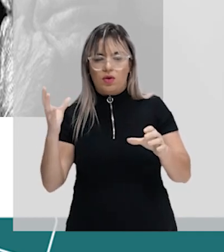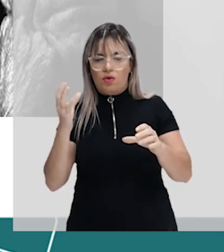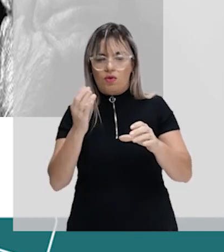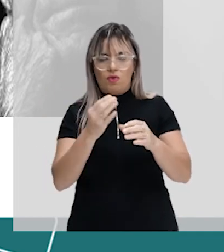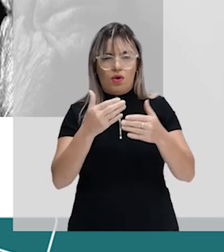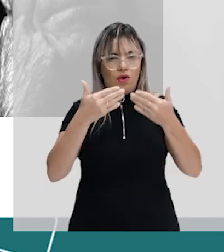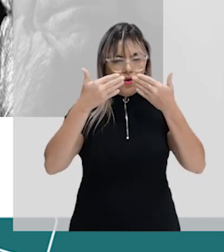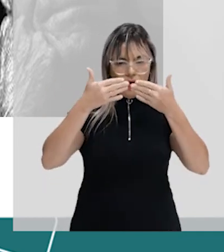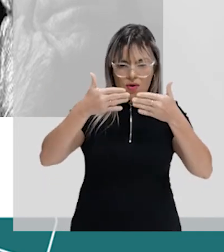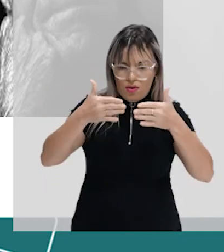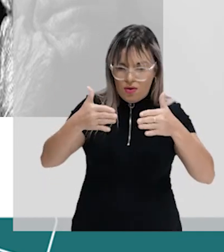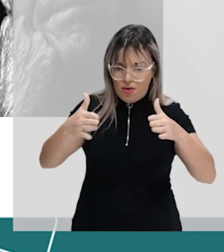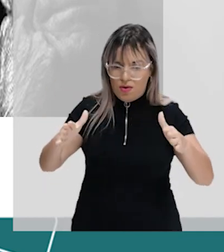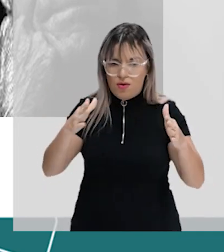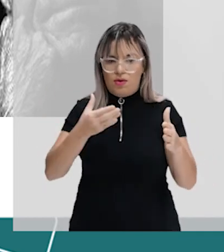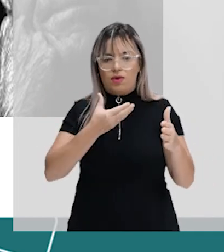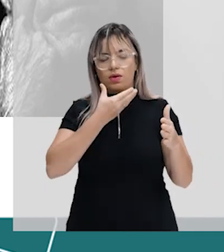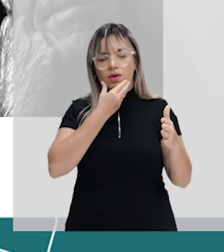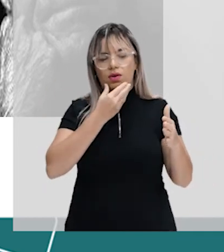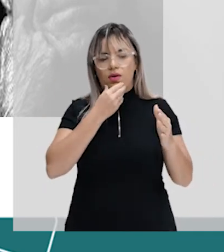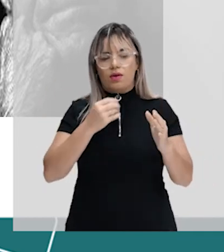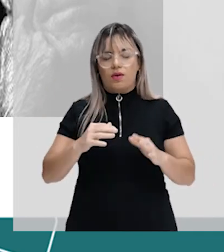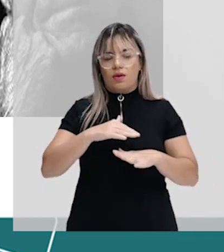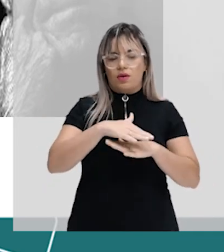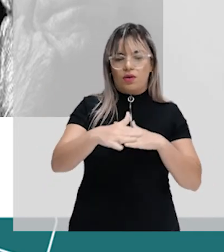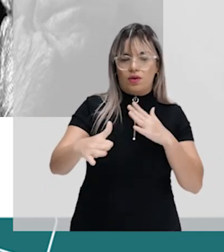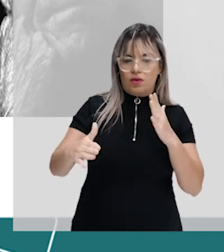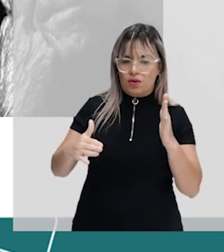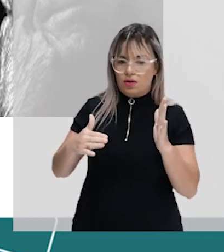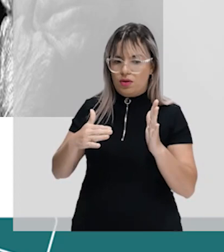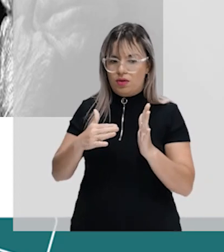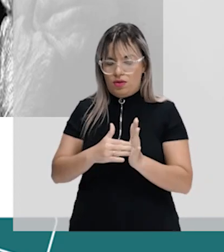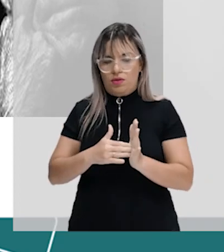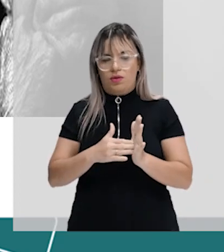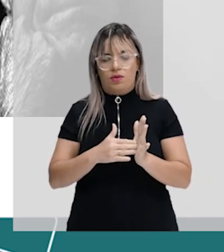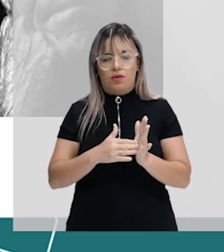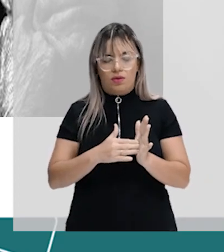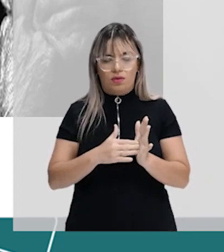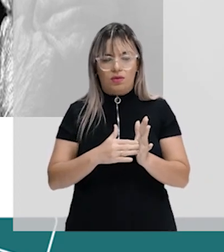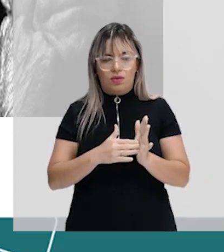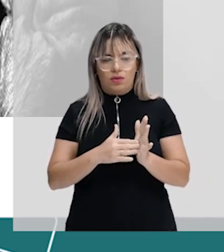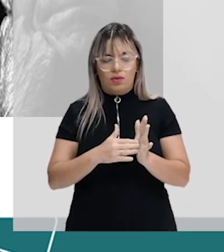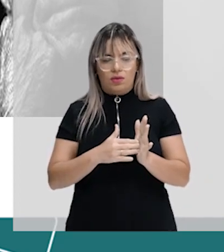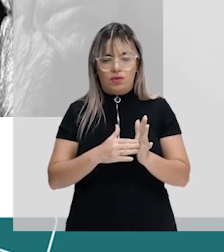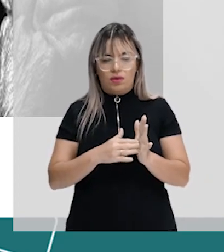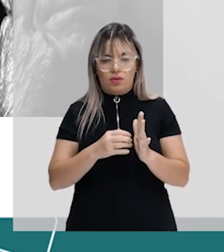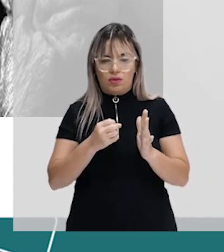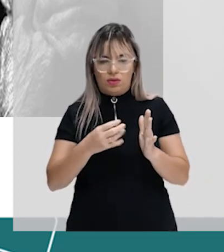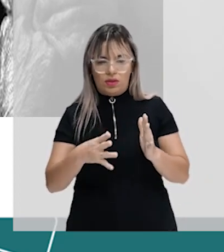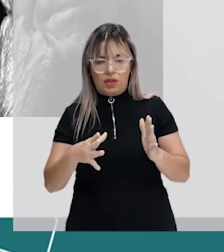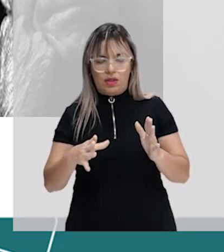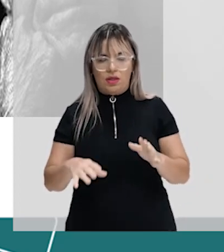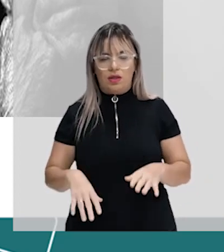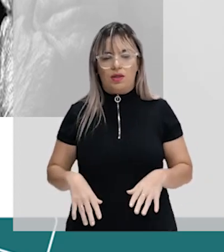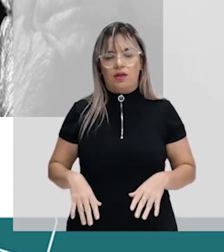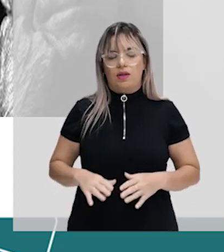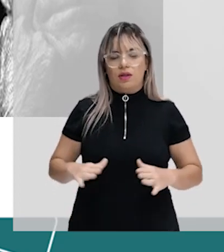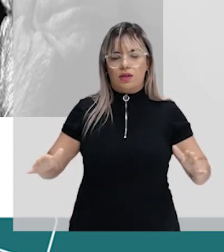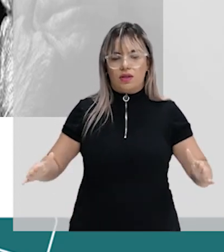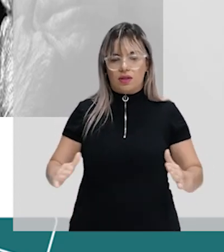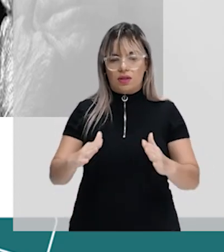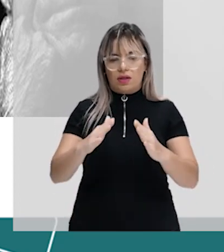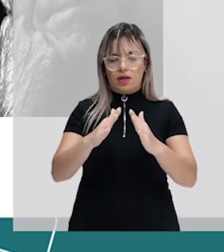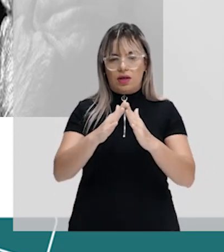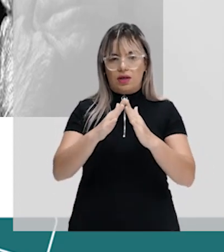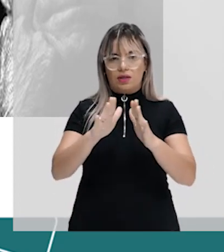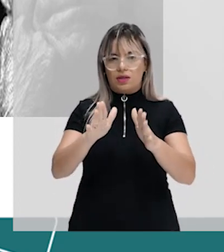homem, tudo se sanearia desde casas abertas. Portas por onde jamais